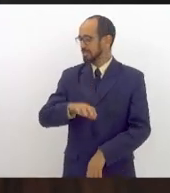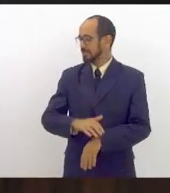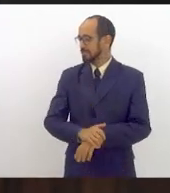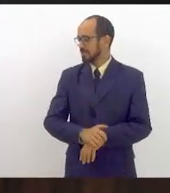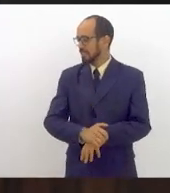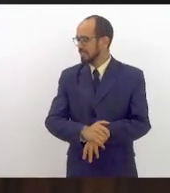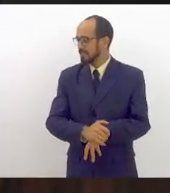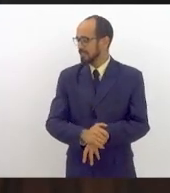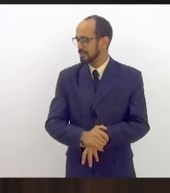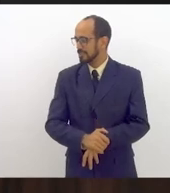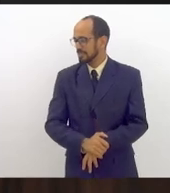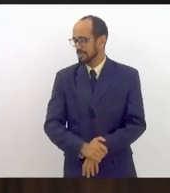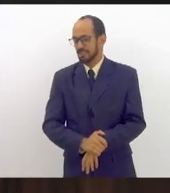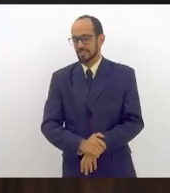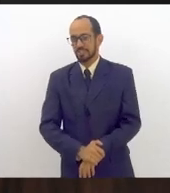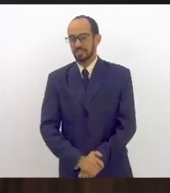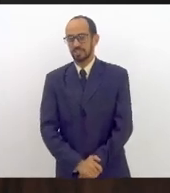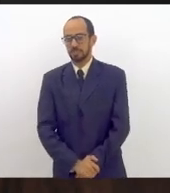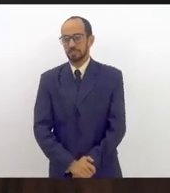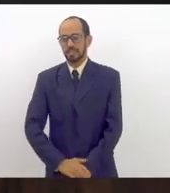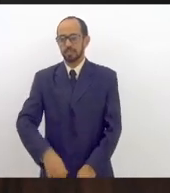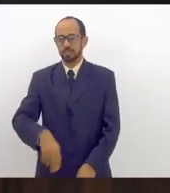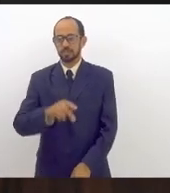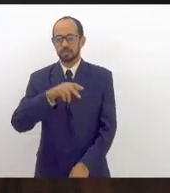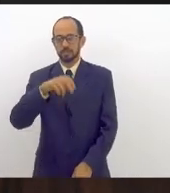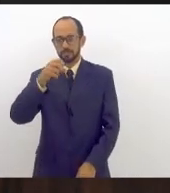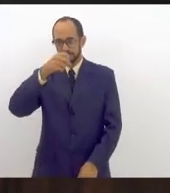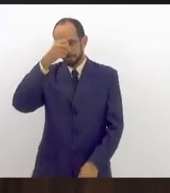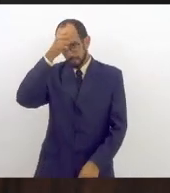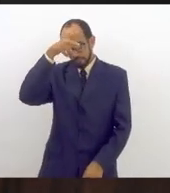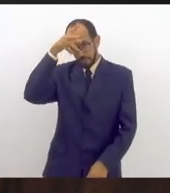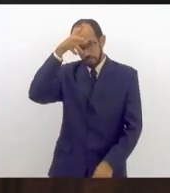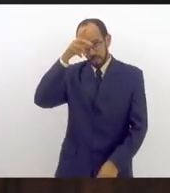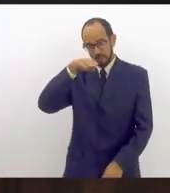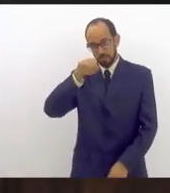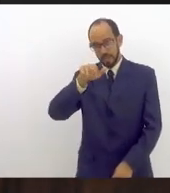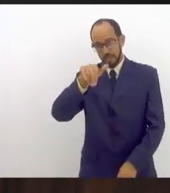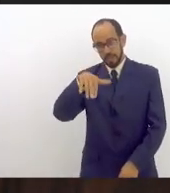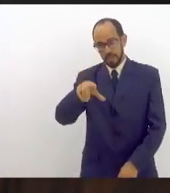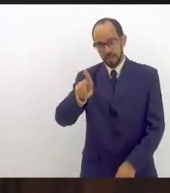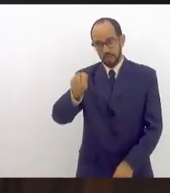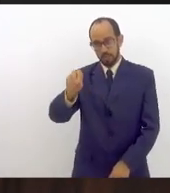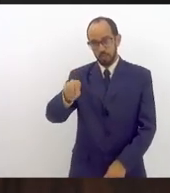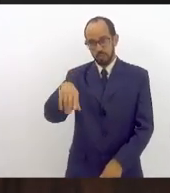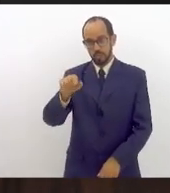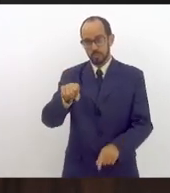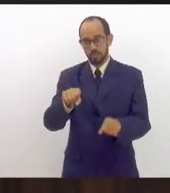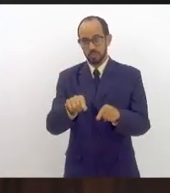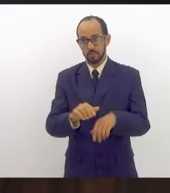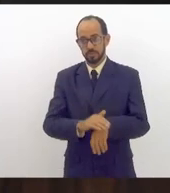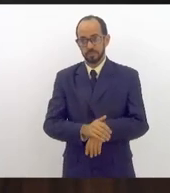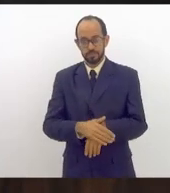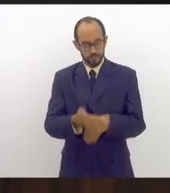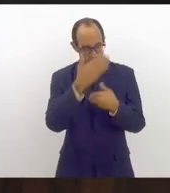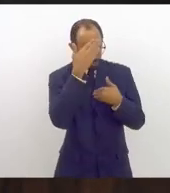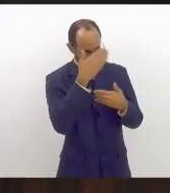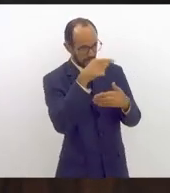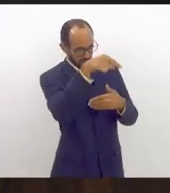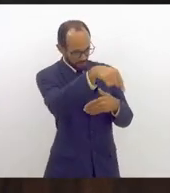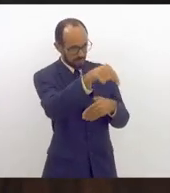plenário, está presente o prefeito Bernardo de Carapebus, meu irmão, meu amigo, meu irmão camarada. Obrigado por tudo, Deus